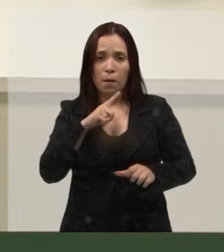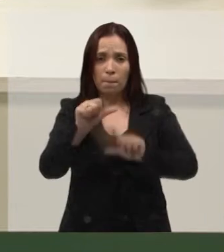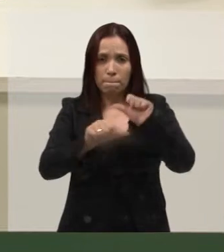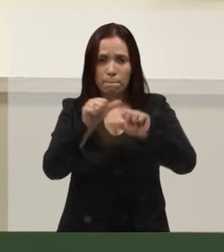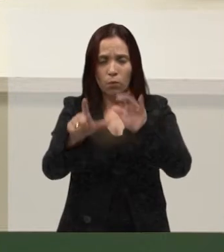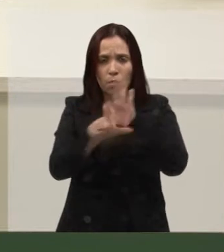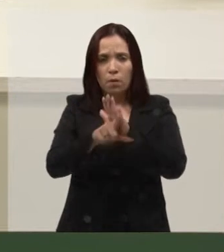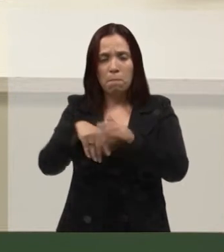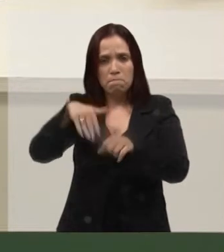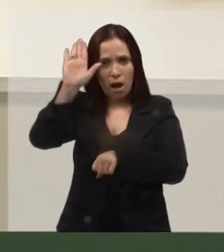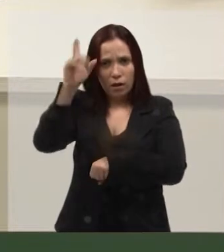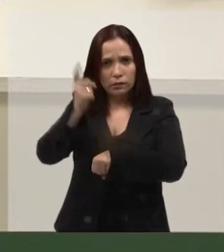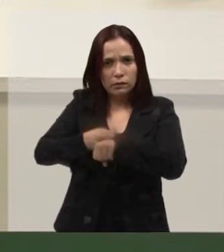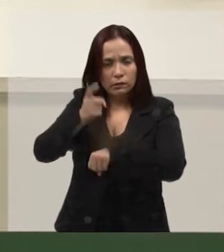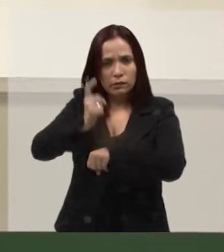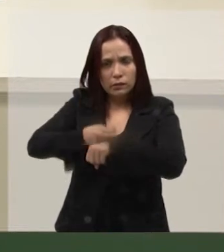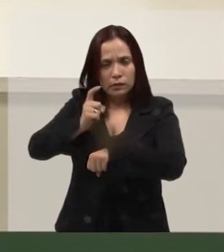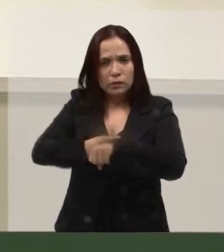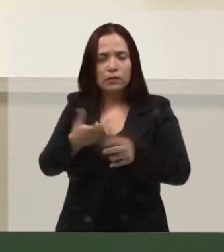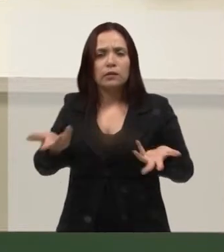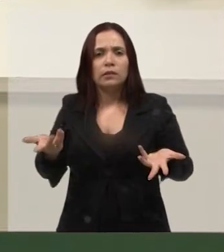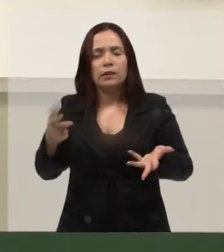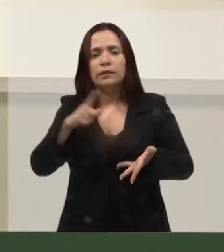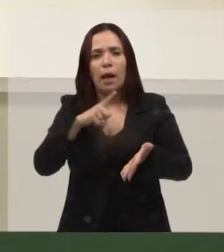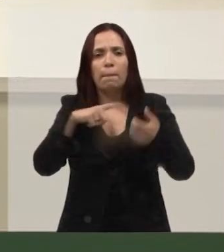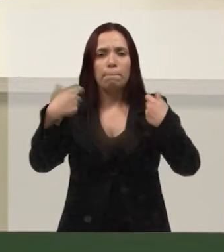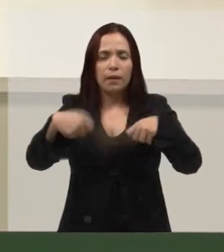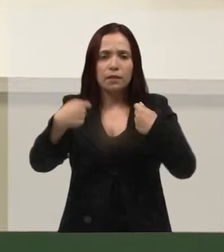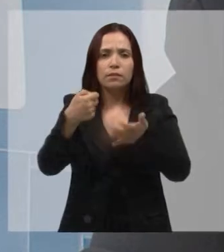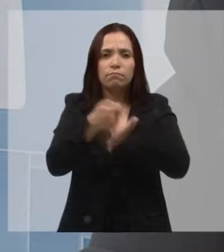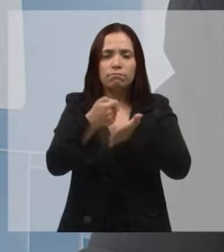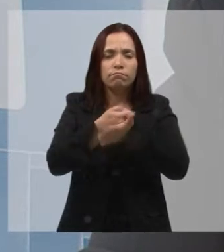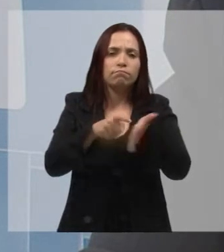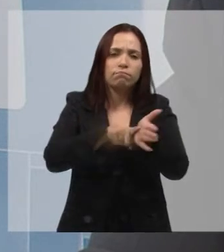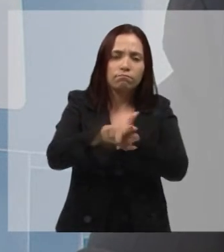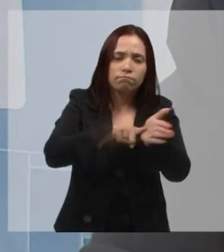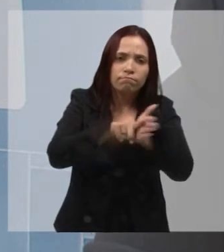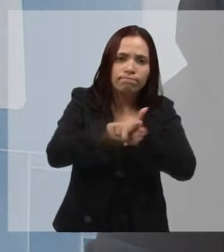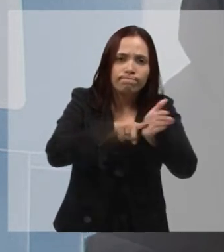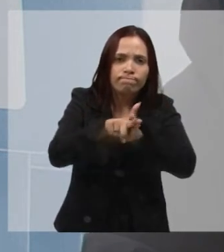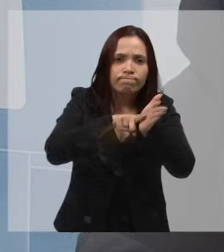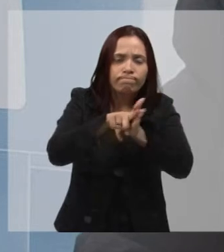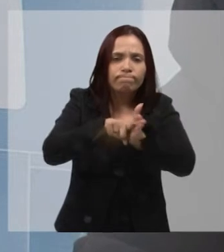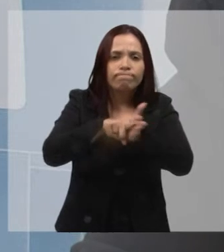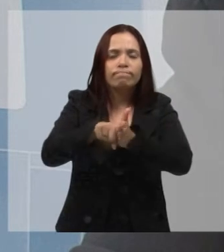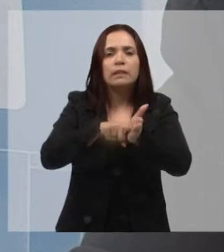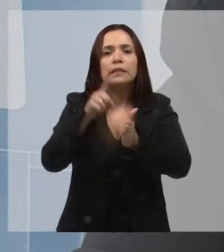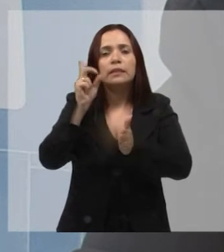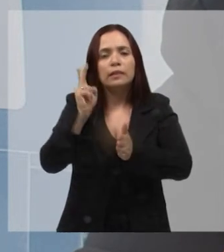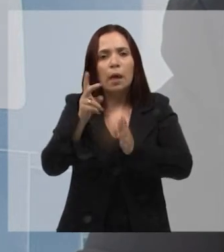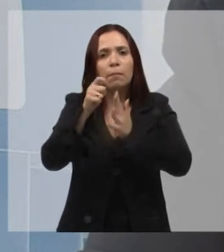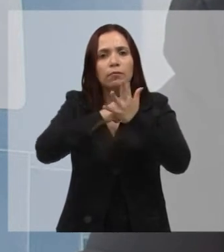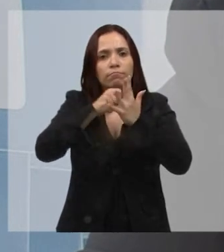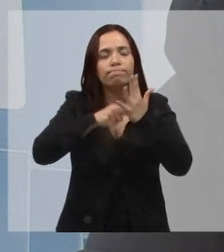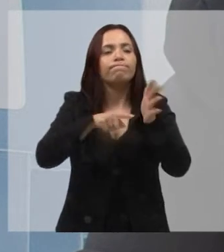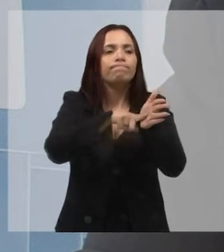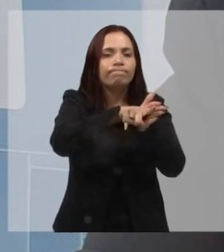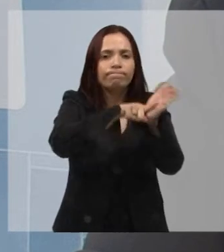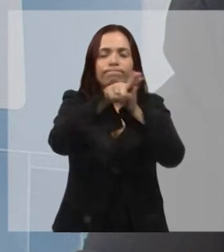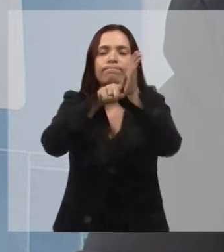mais rígida, exige um maior número de fiscalização, há uma fiscalização mais periódica e mais